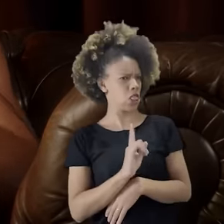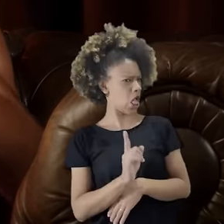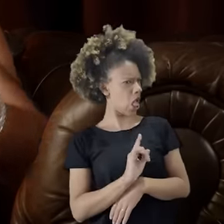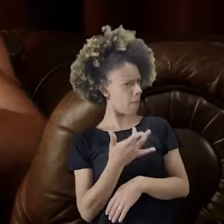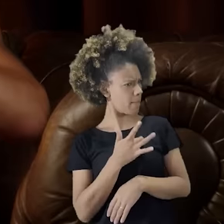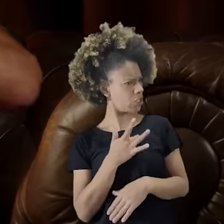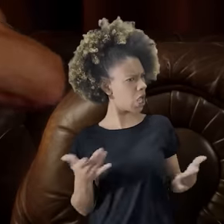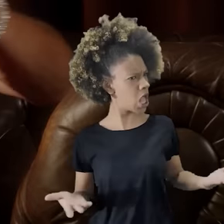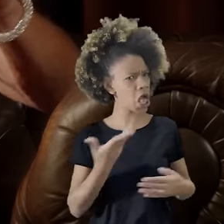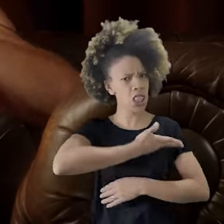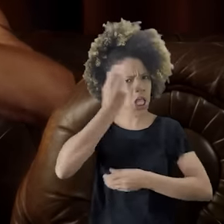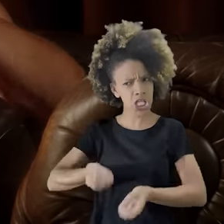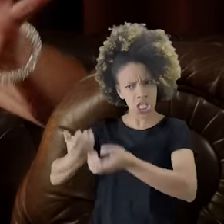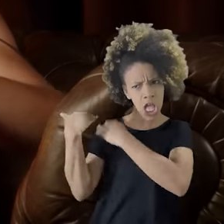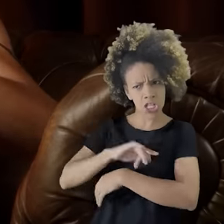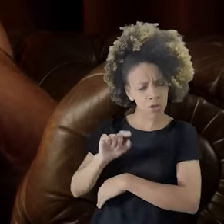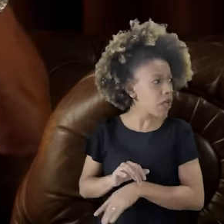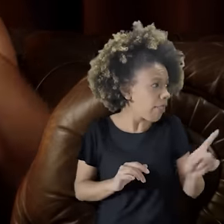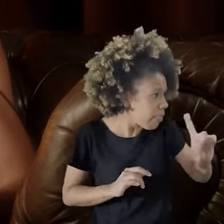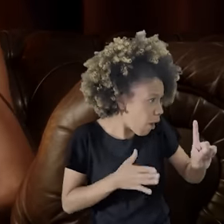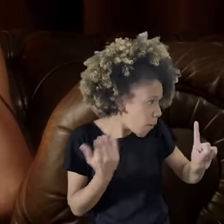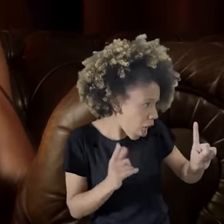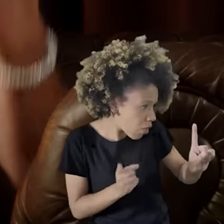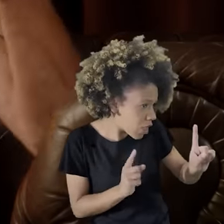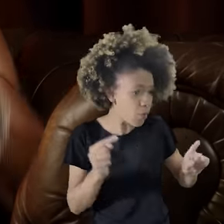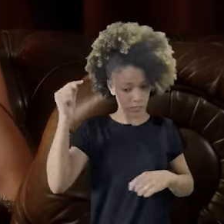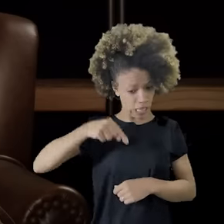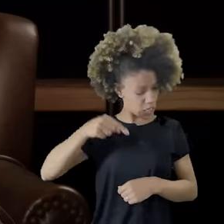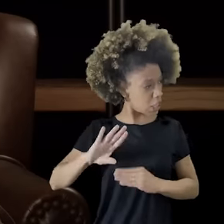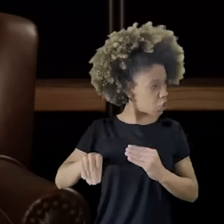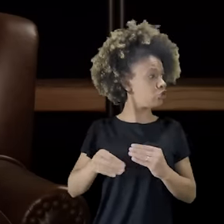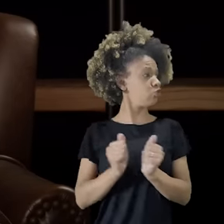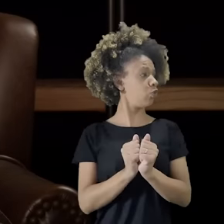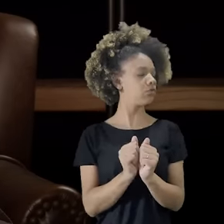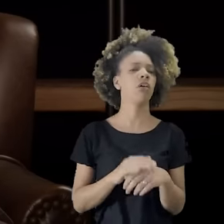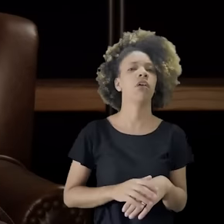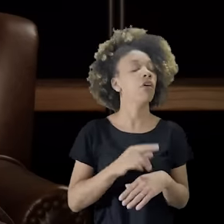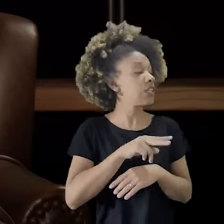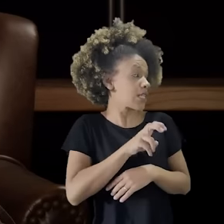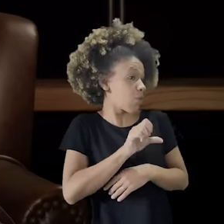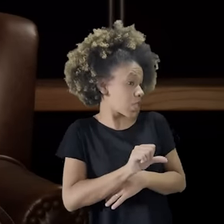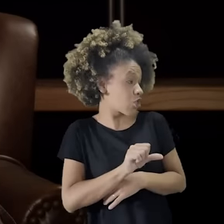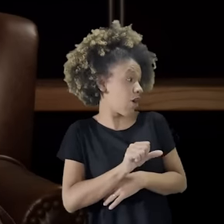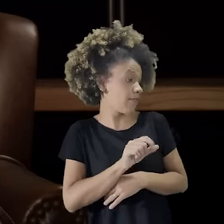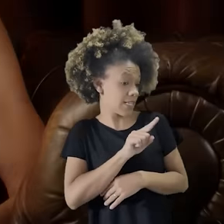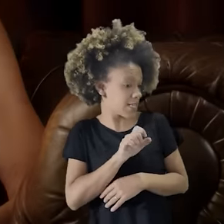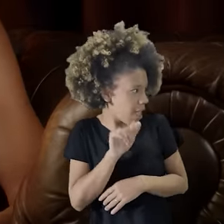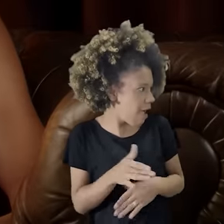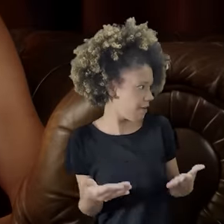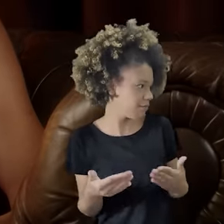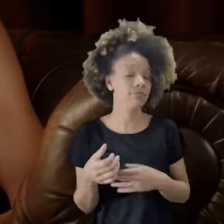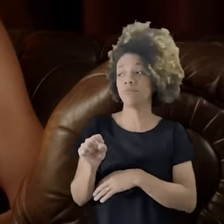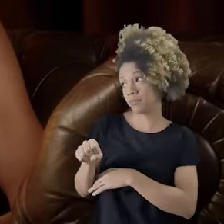imagina não sei o quê esquece o Zé o Zé morreu não Zé não morreu o Zé tá aqui até porque você foi 59 anos é